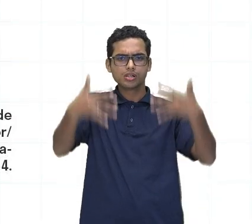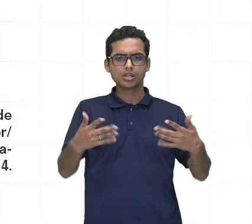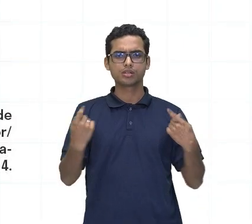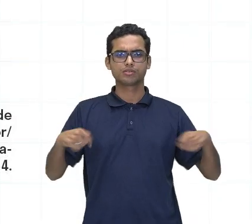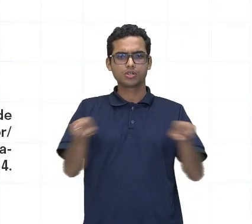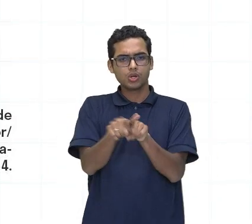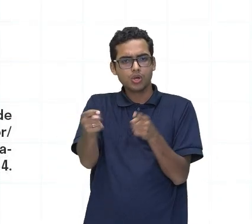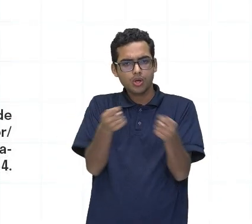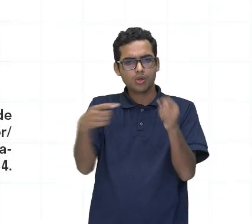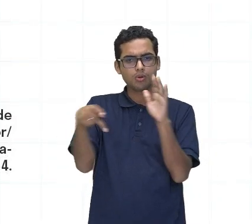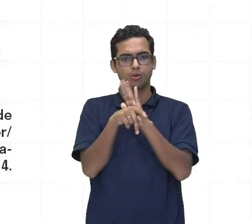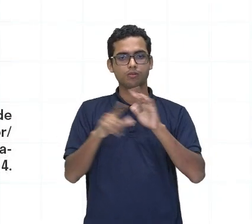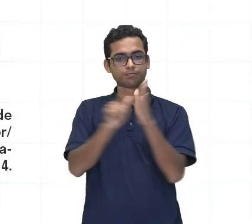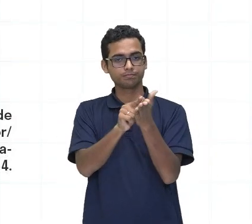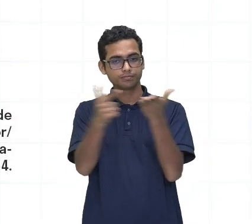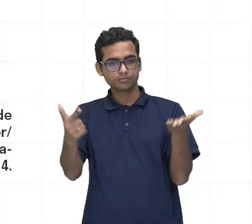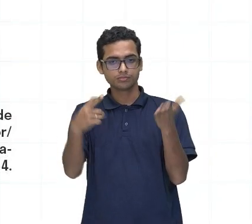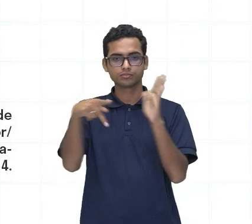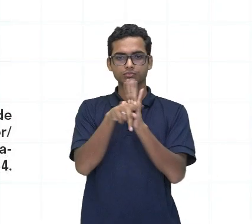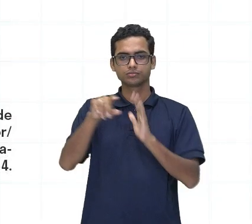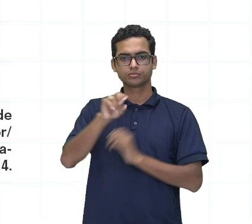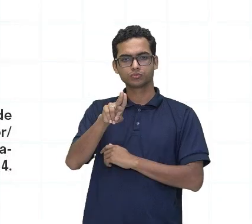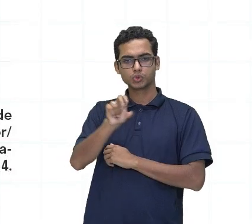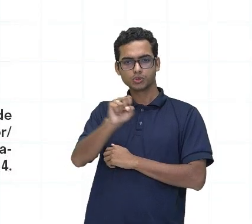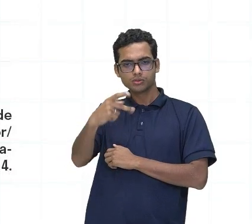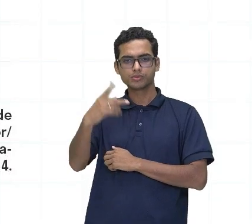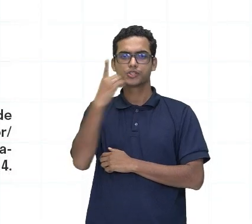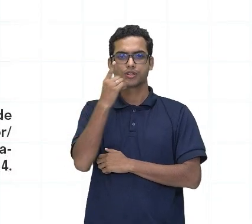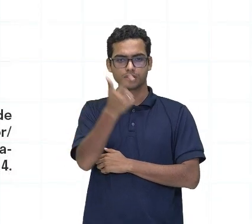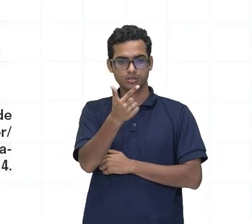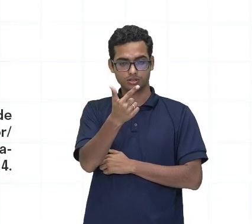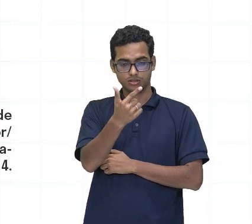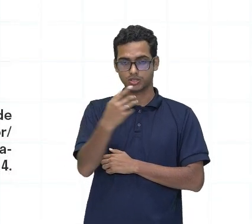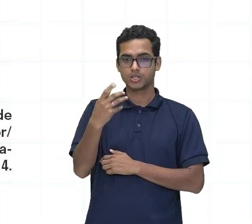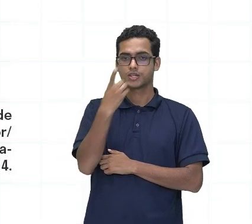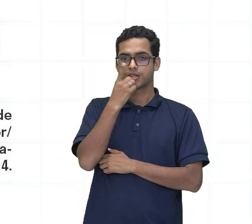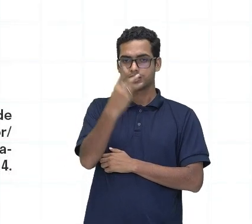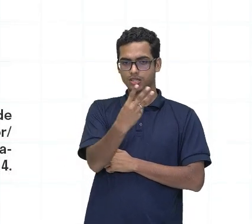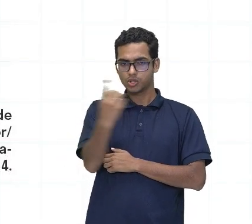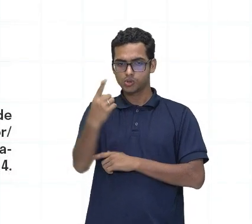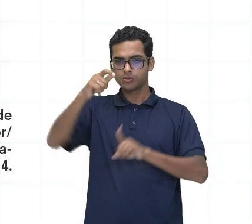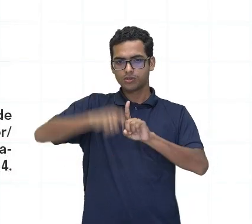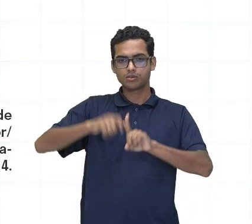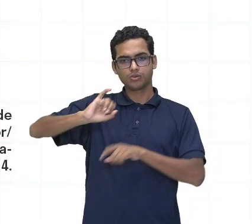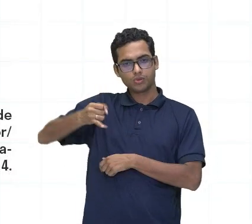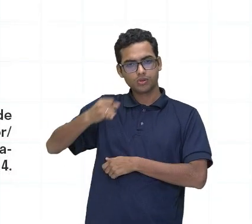Jornal da USP, 31 de janeiro de 2024. Disponível em